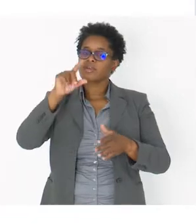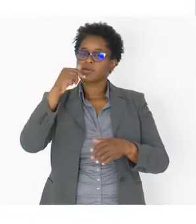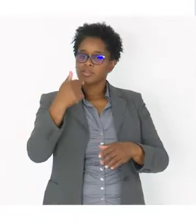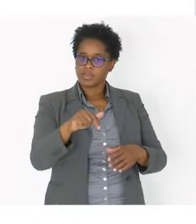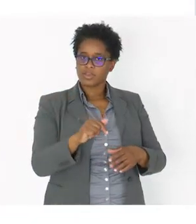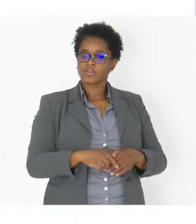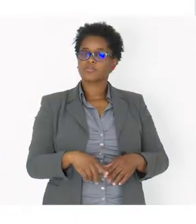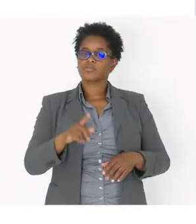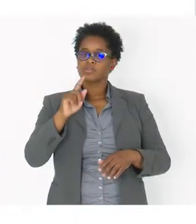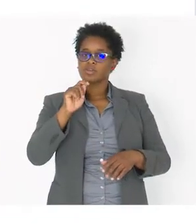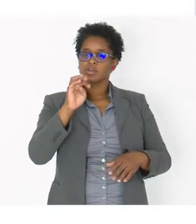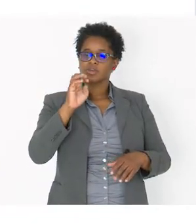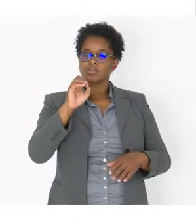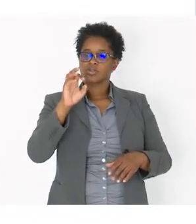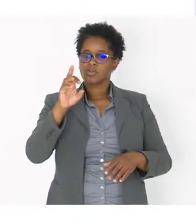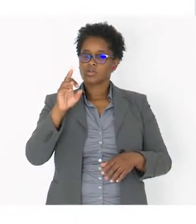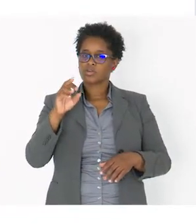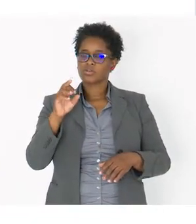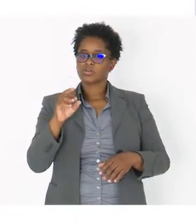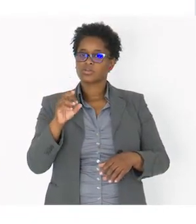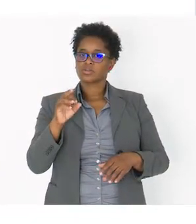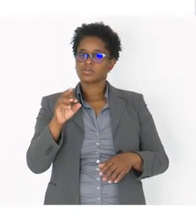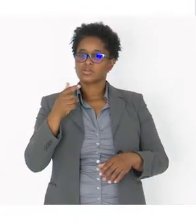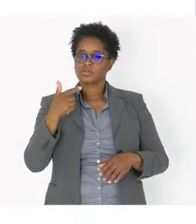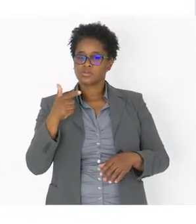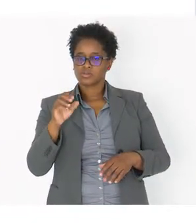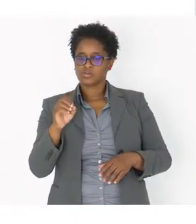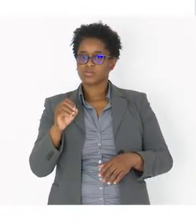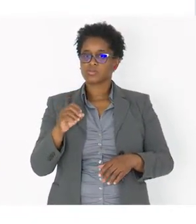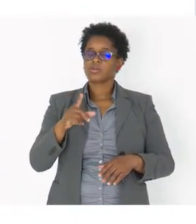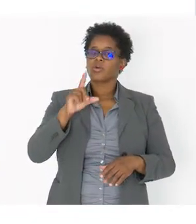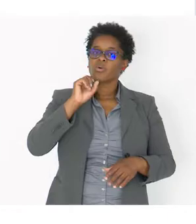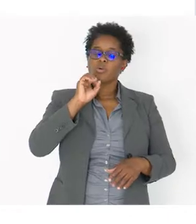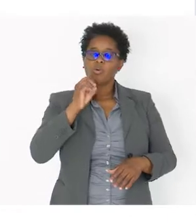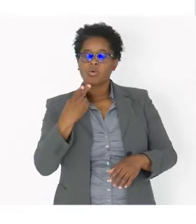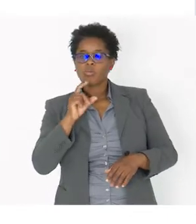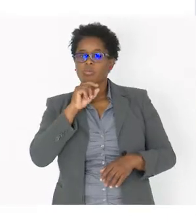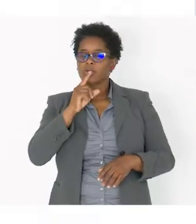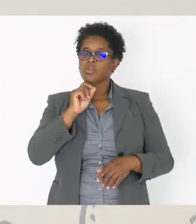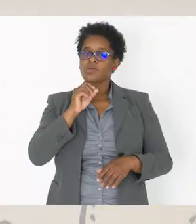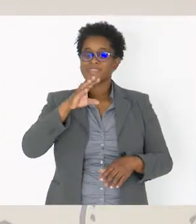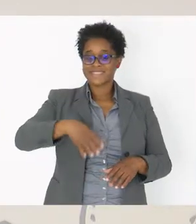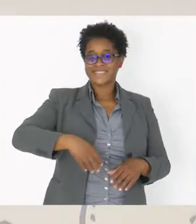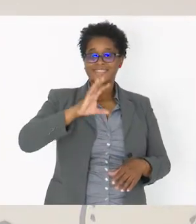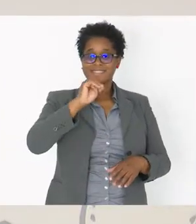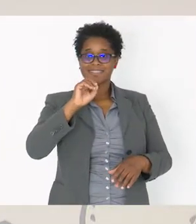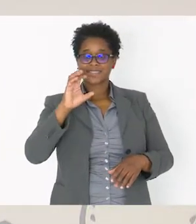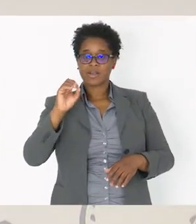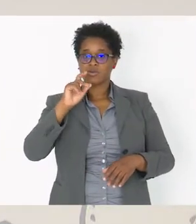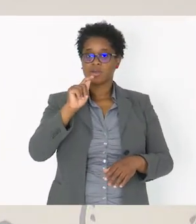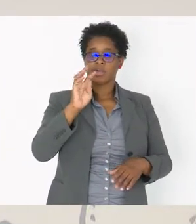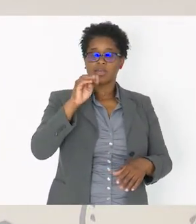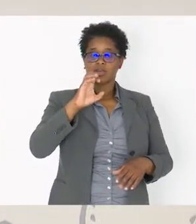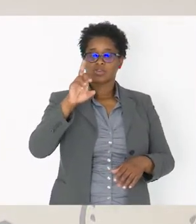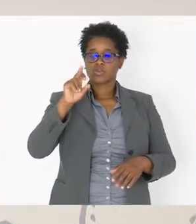o escroto, ou então podemos chamá-lo de saco escrotal. Estão a ver? É